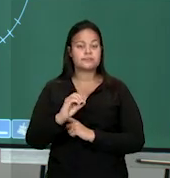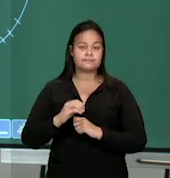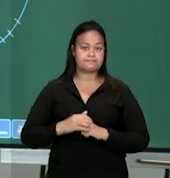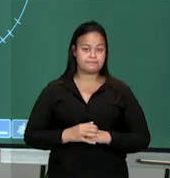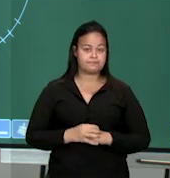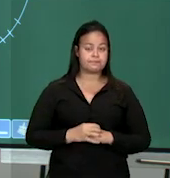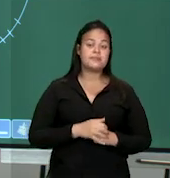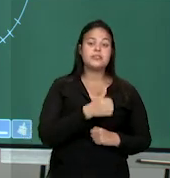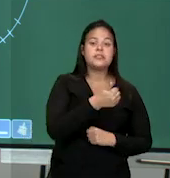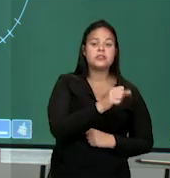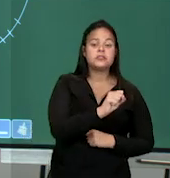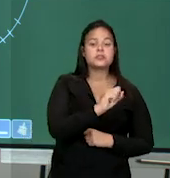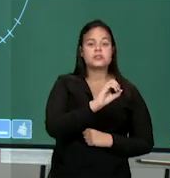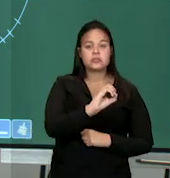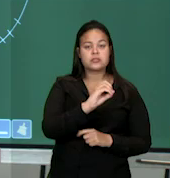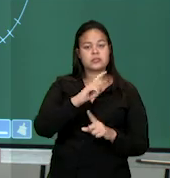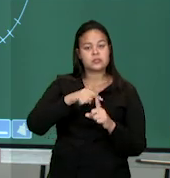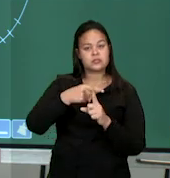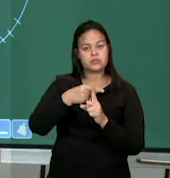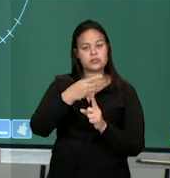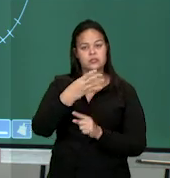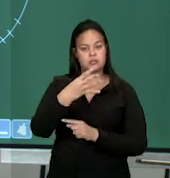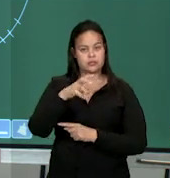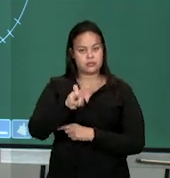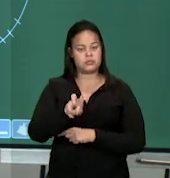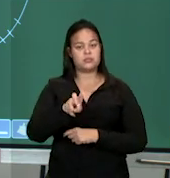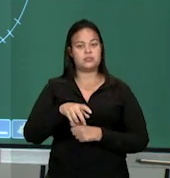180 mais 45,